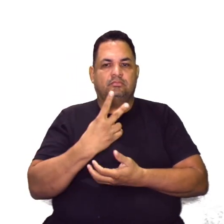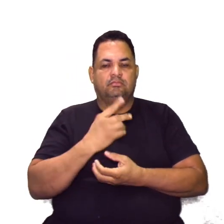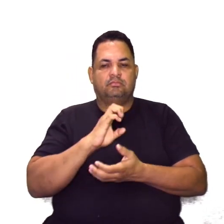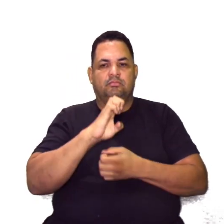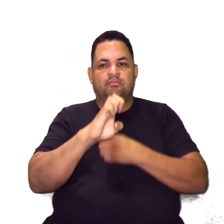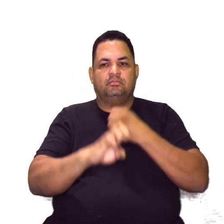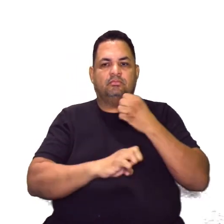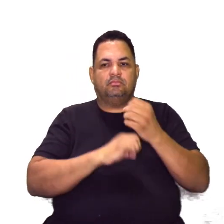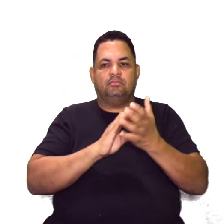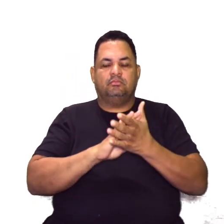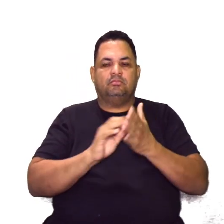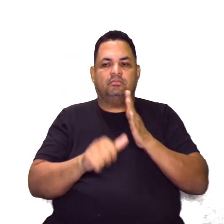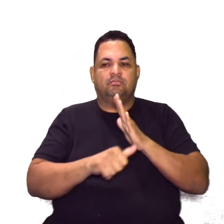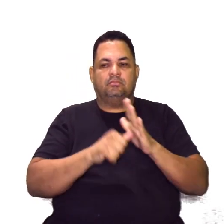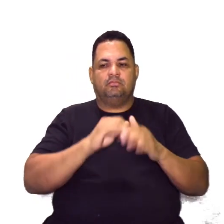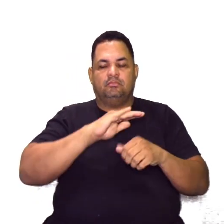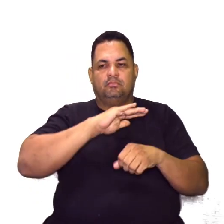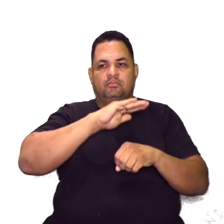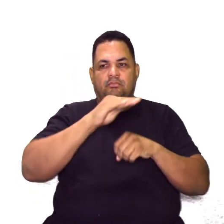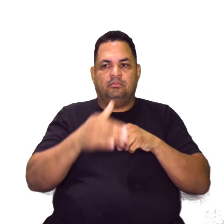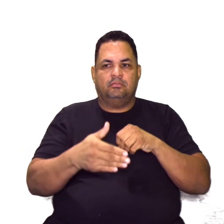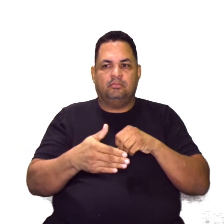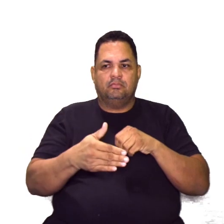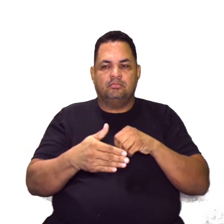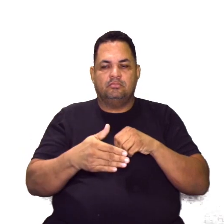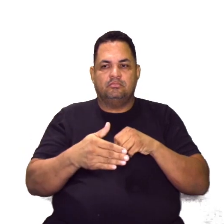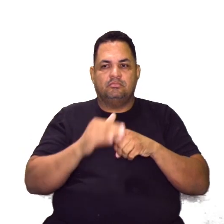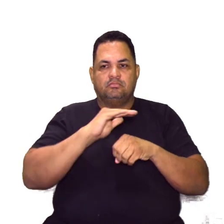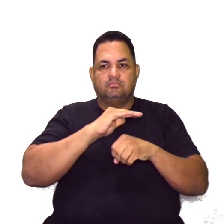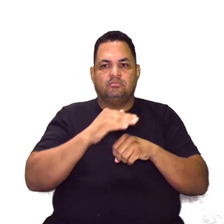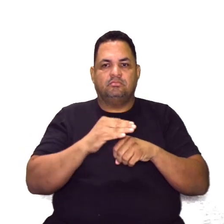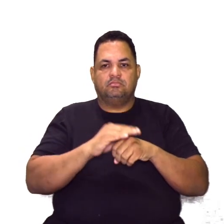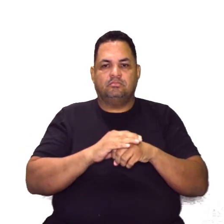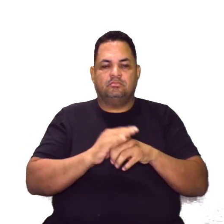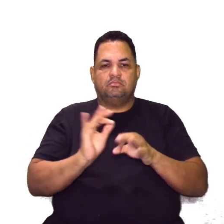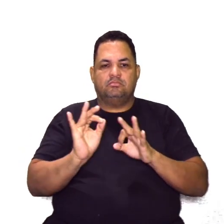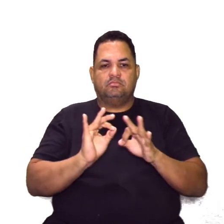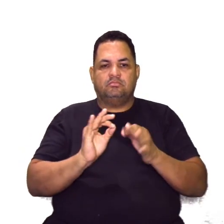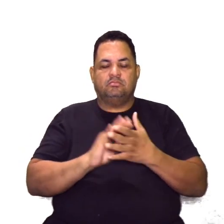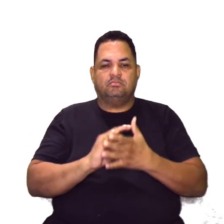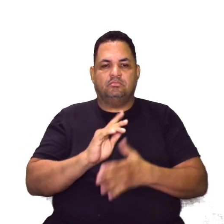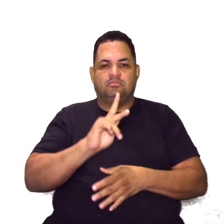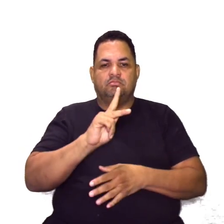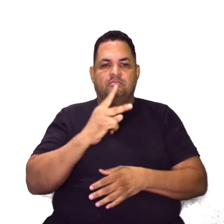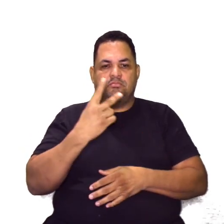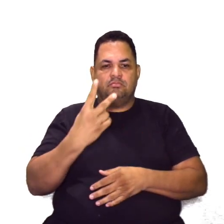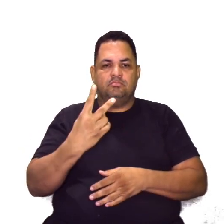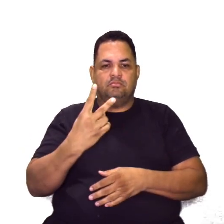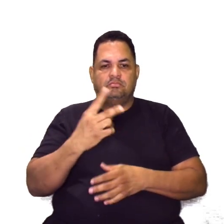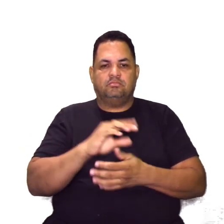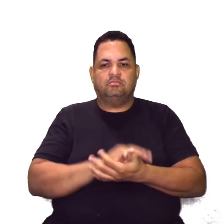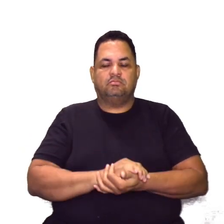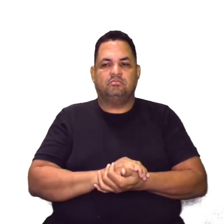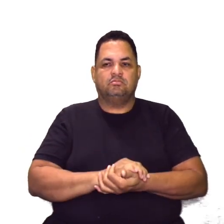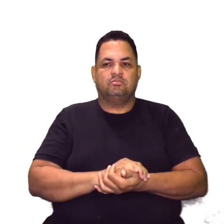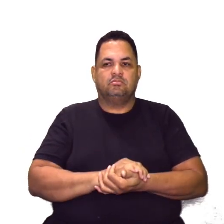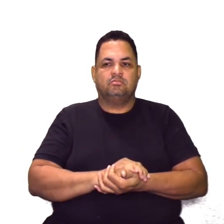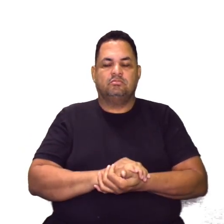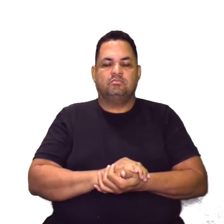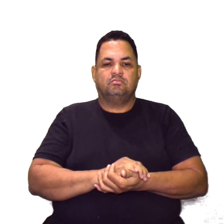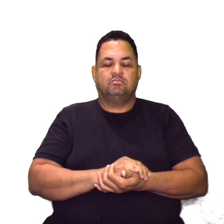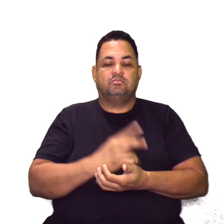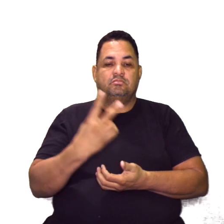2 elétrons na primeira camada, quer dizer, camada K, 2. Na